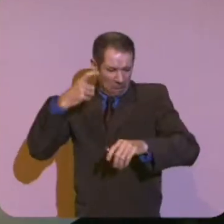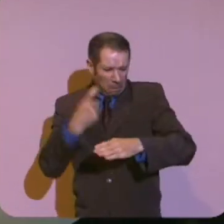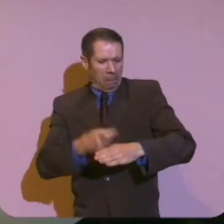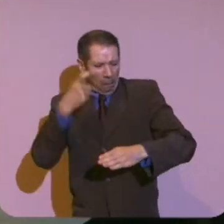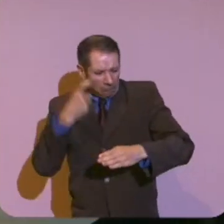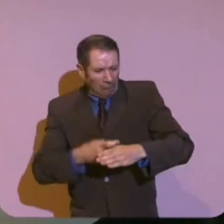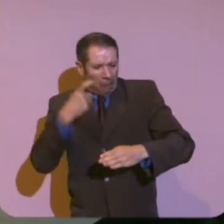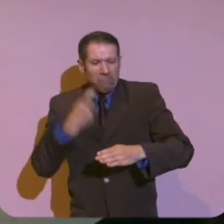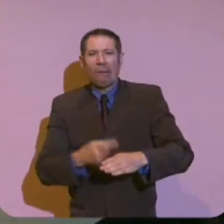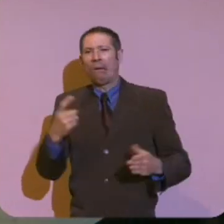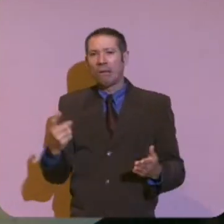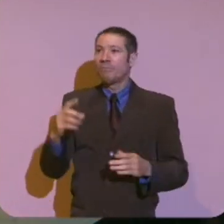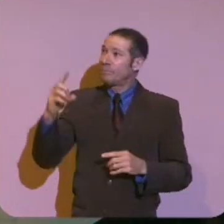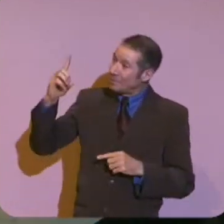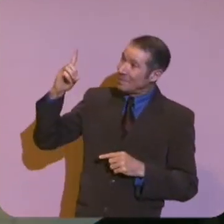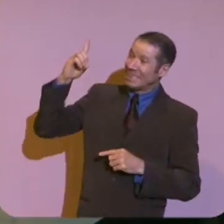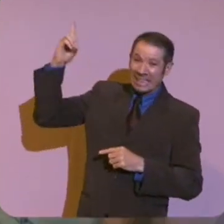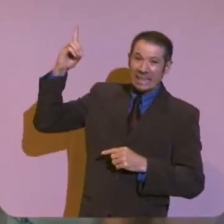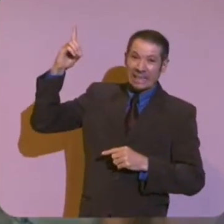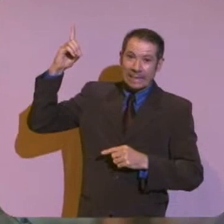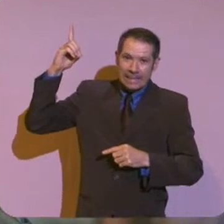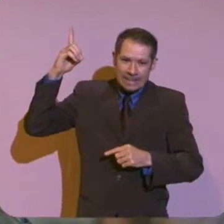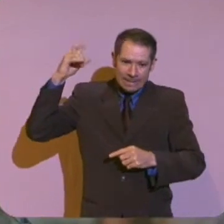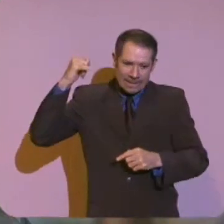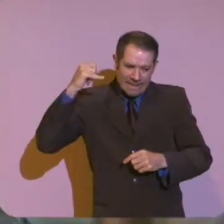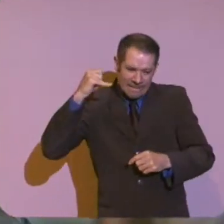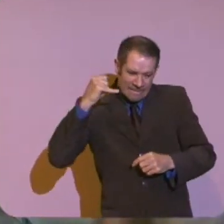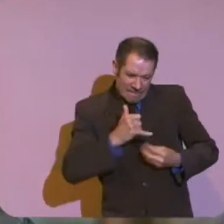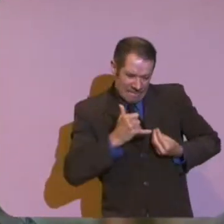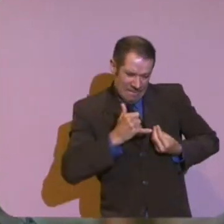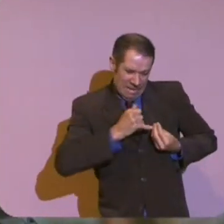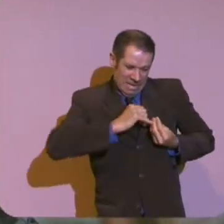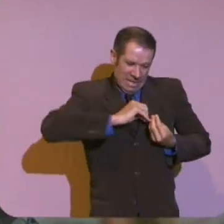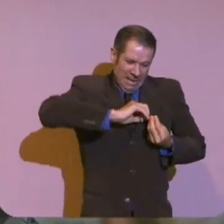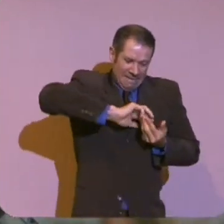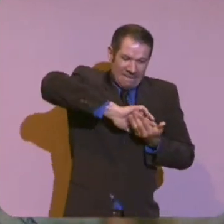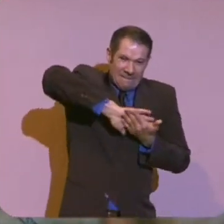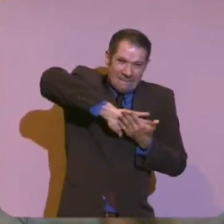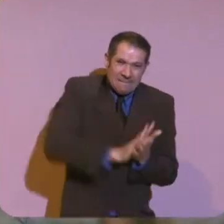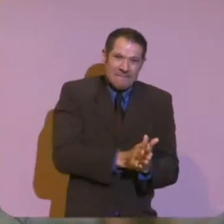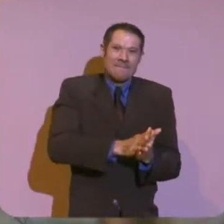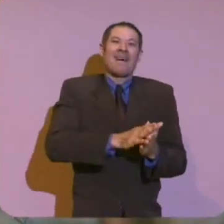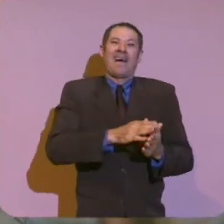moldar? Deus tem que quebrantar a dureza do coração.